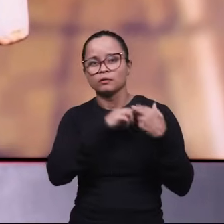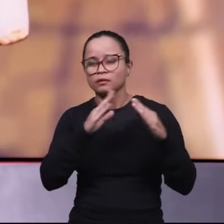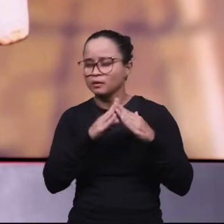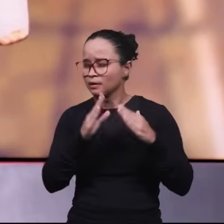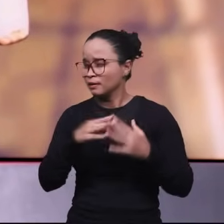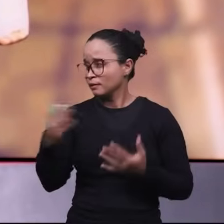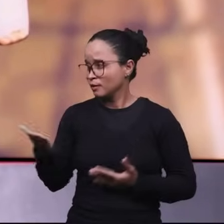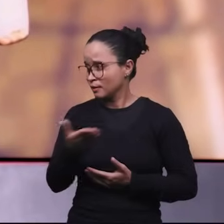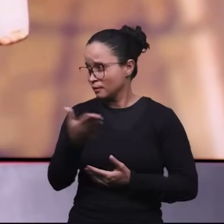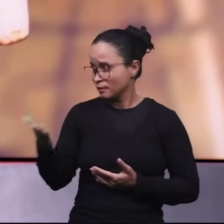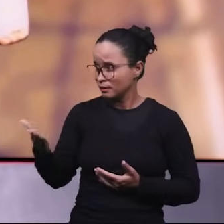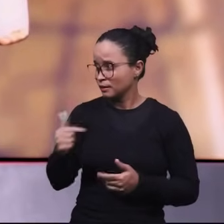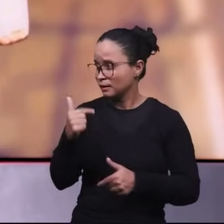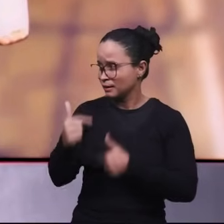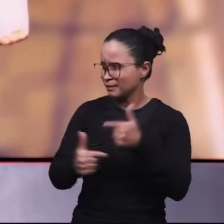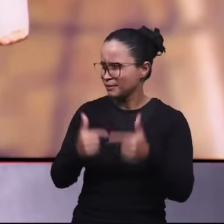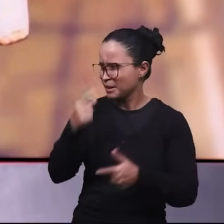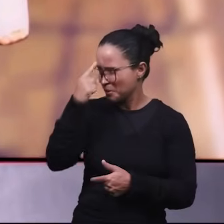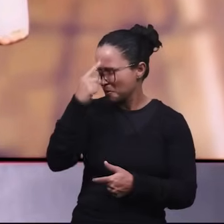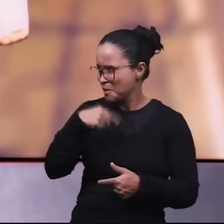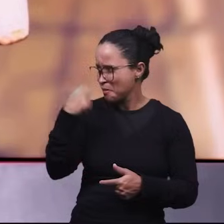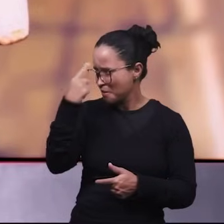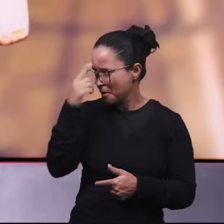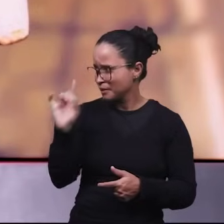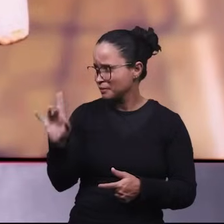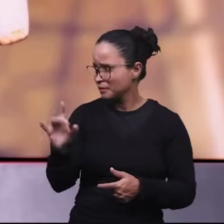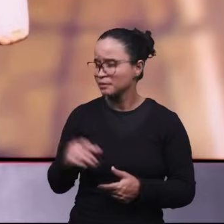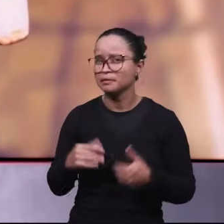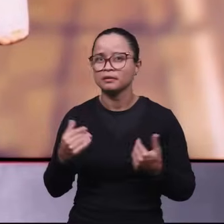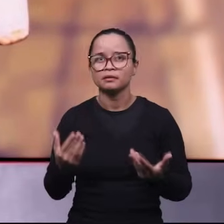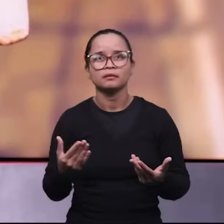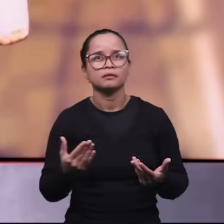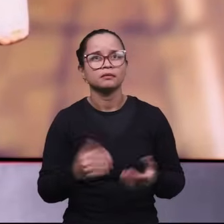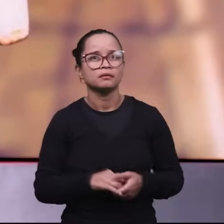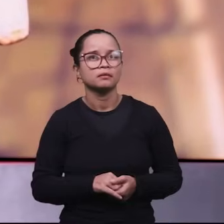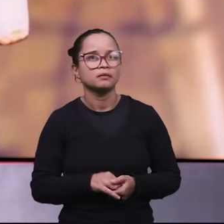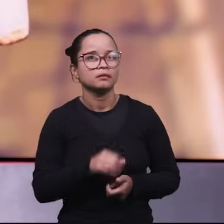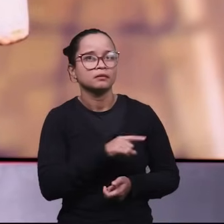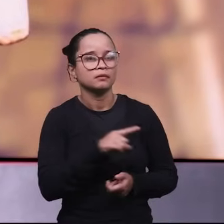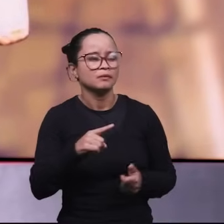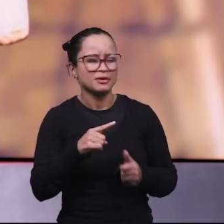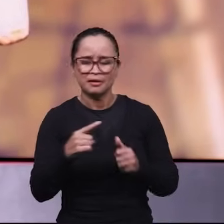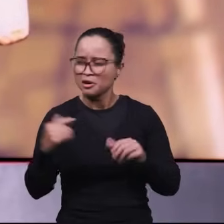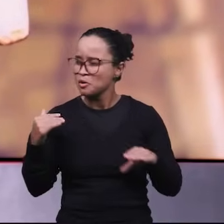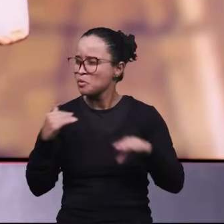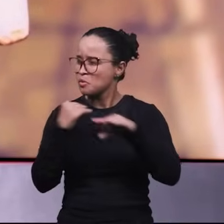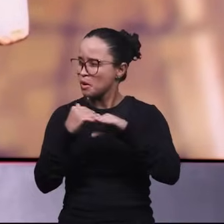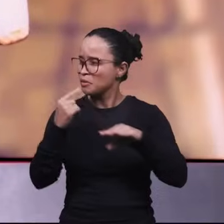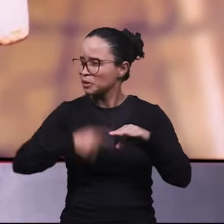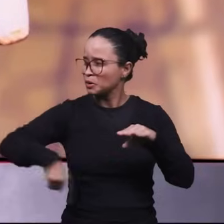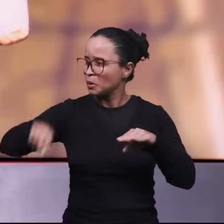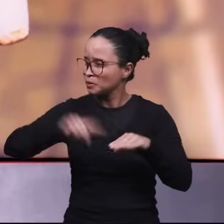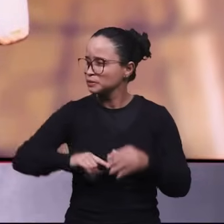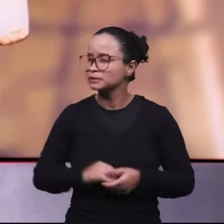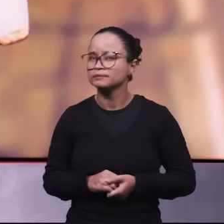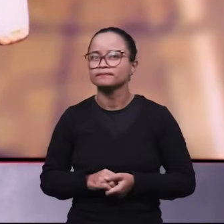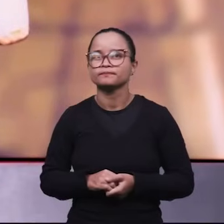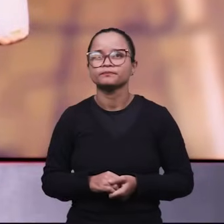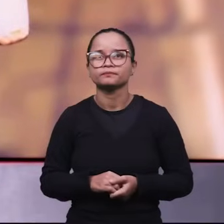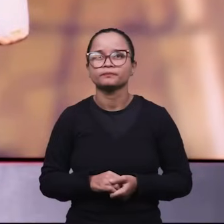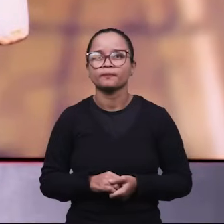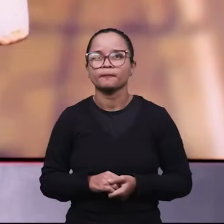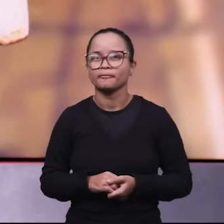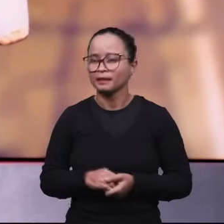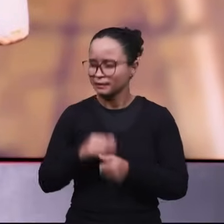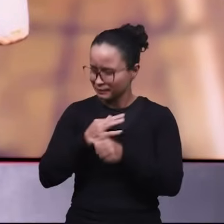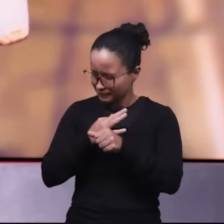esses últimos trabalharam apenas 1 hora, contudo, os igualastes a nós, que